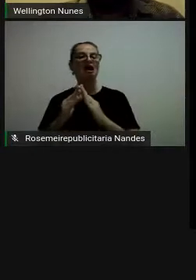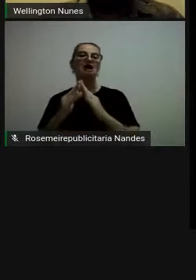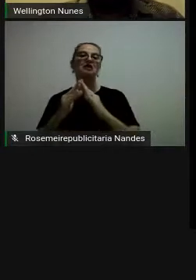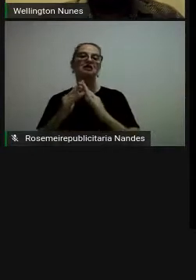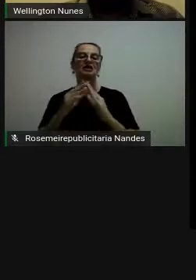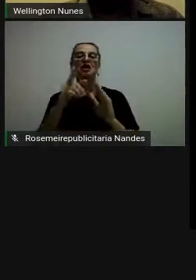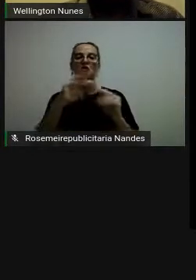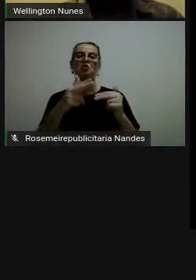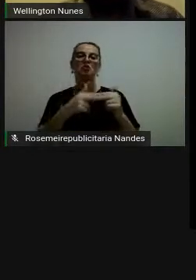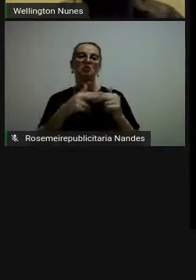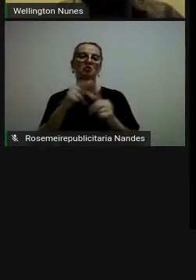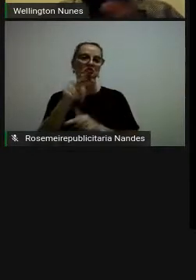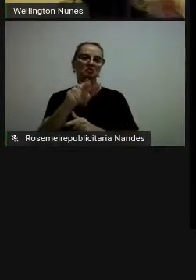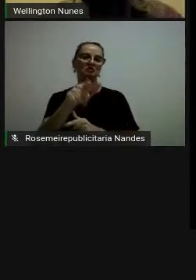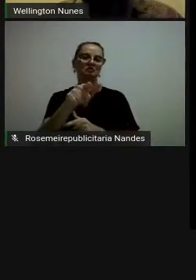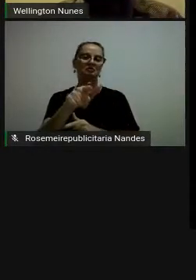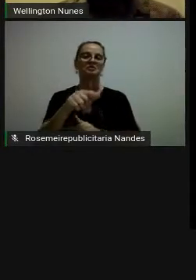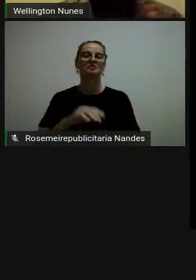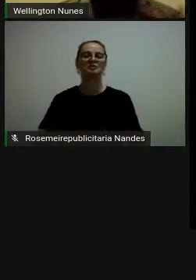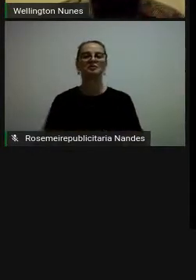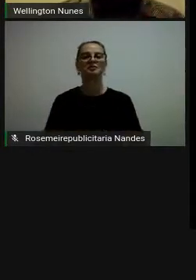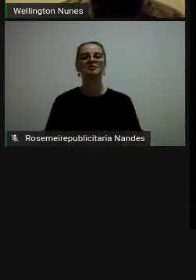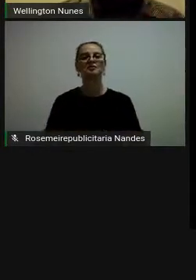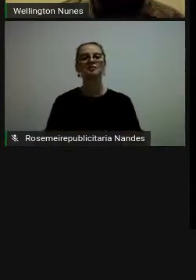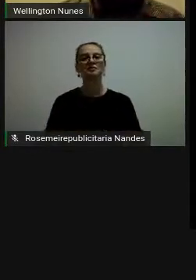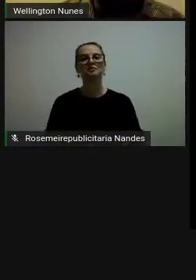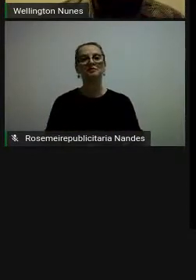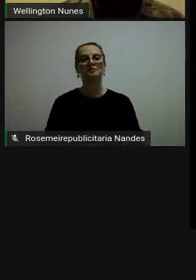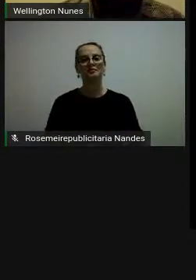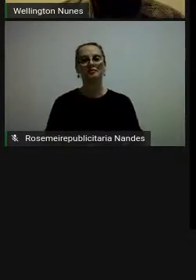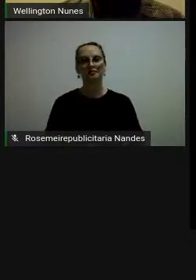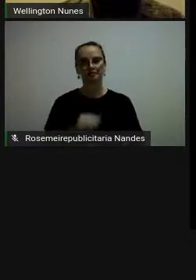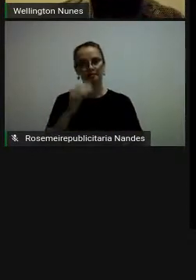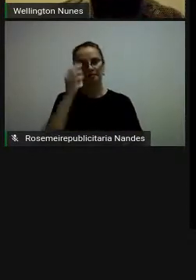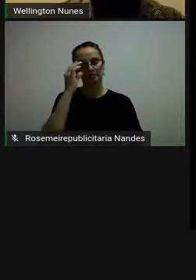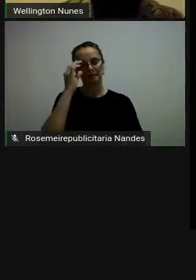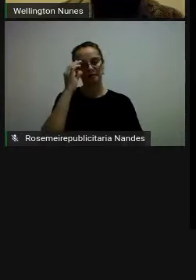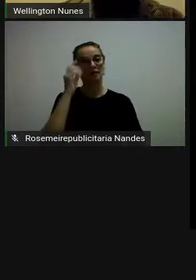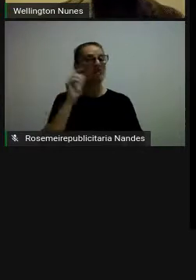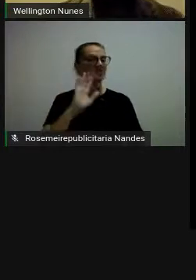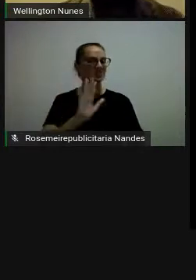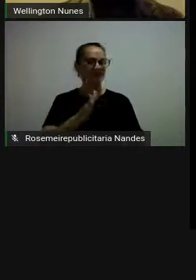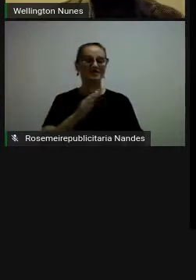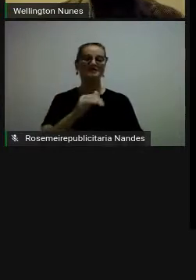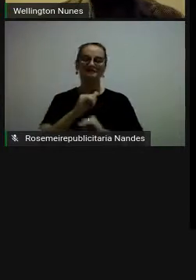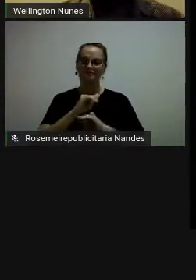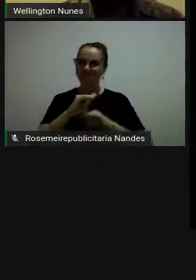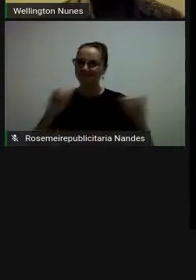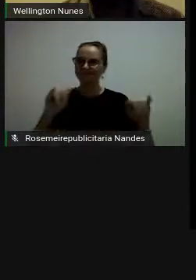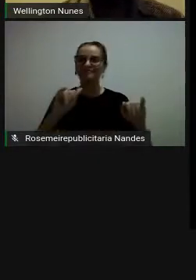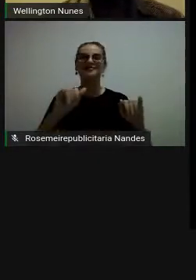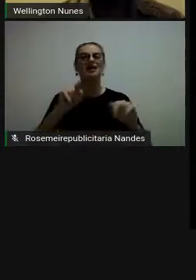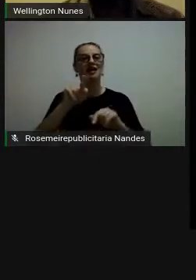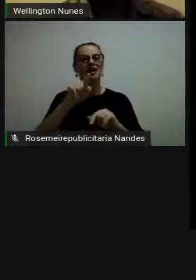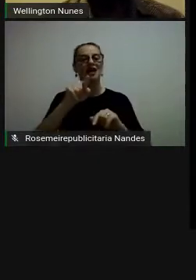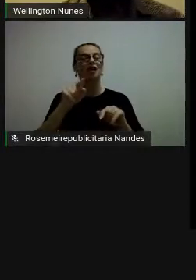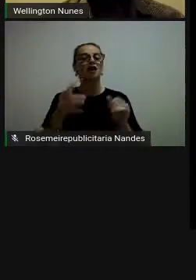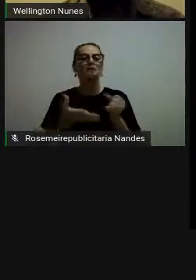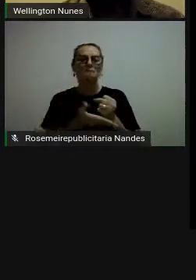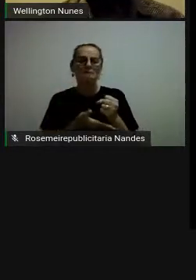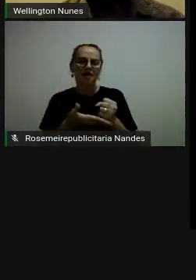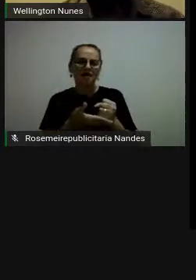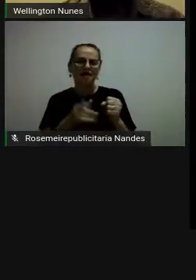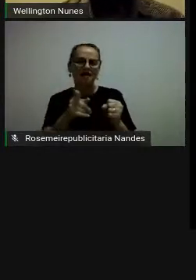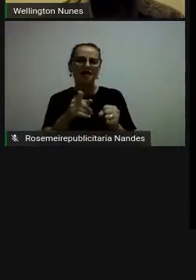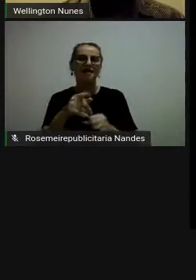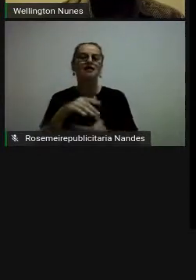terrenos. Eu já falei, né, do mapa de Goiânia, mas é um exemplo de base cartográfica. Aqui temos os bairros